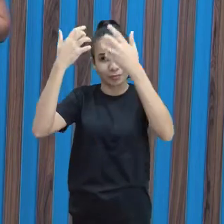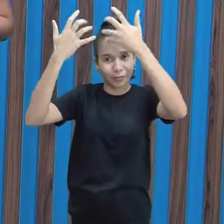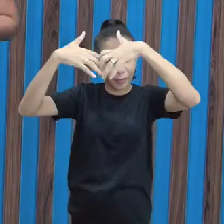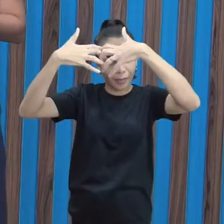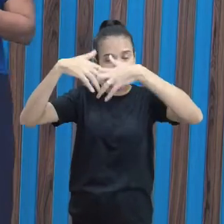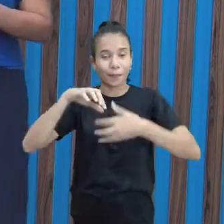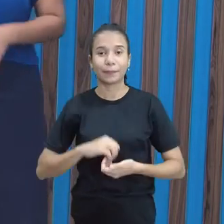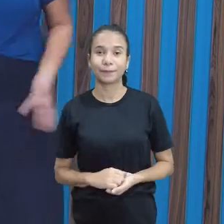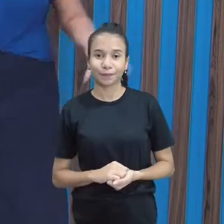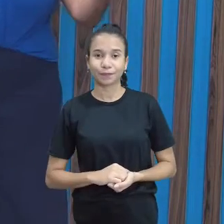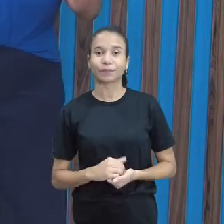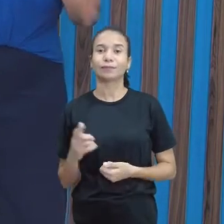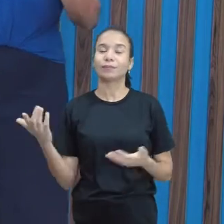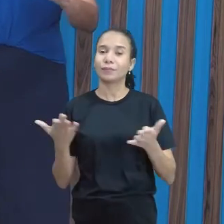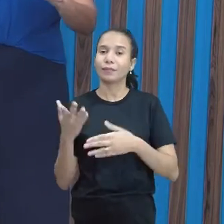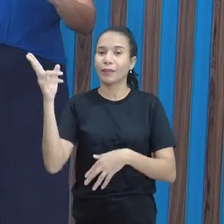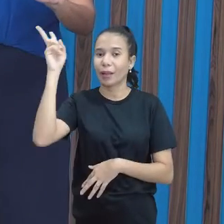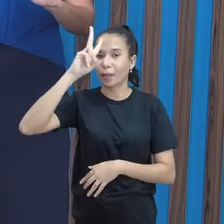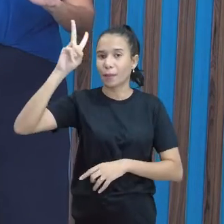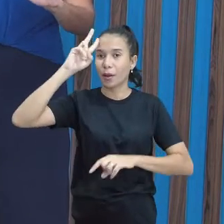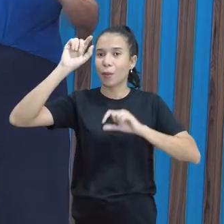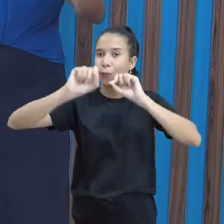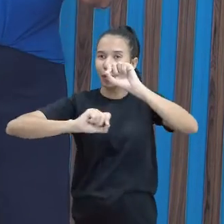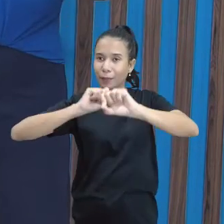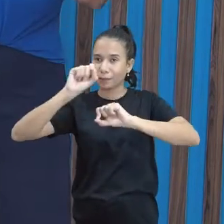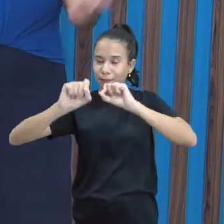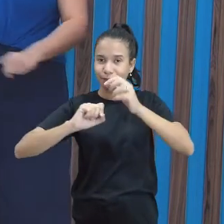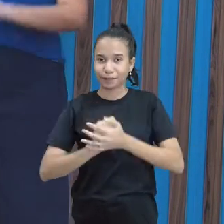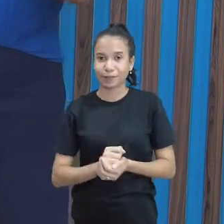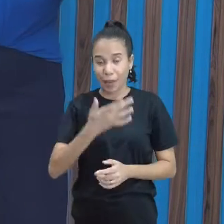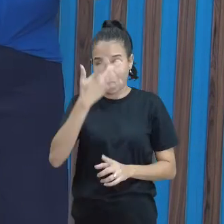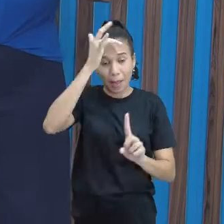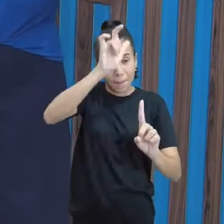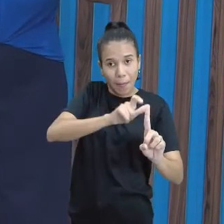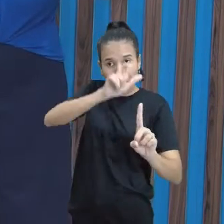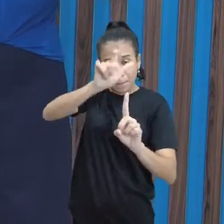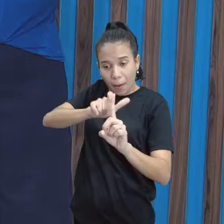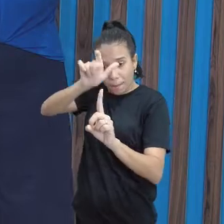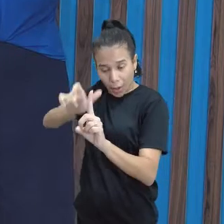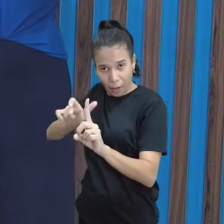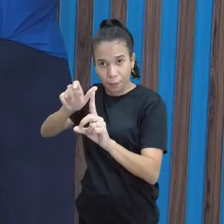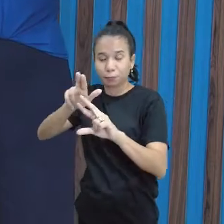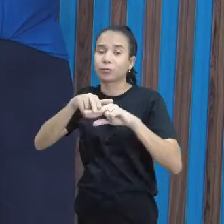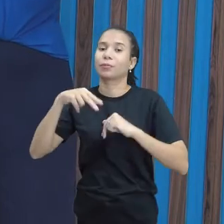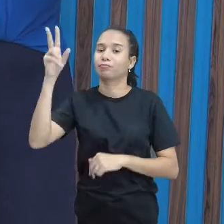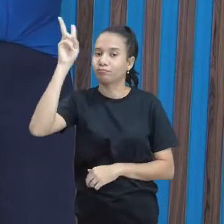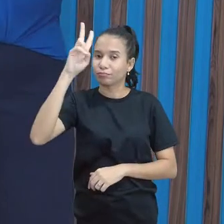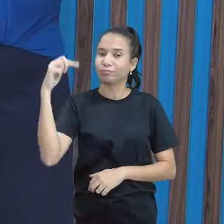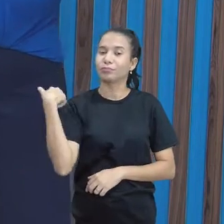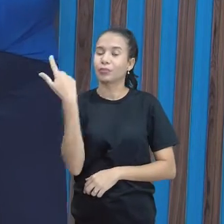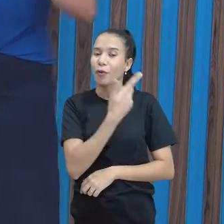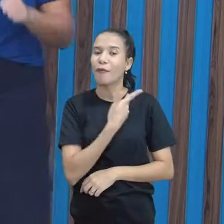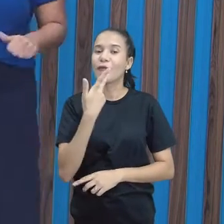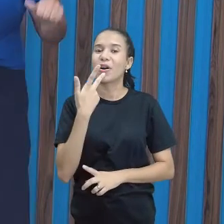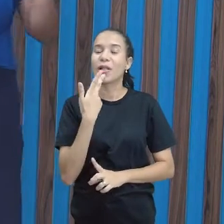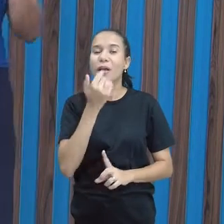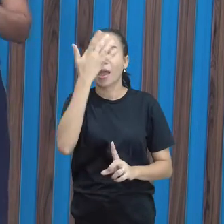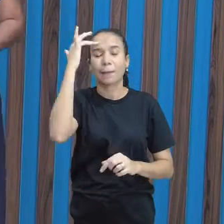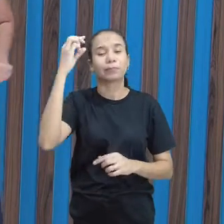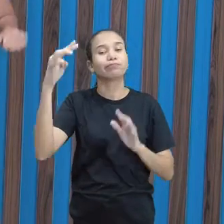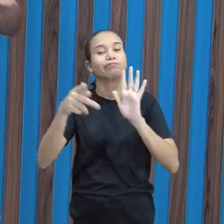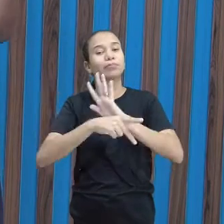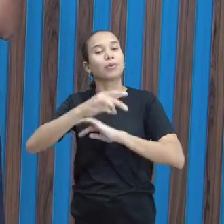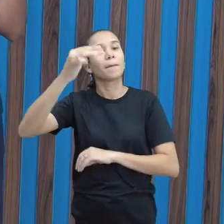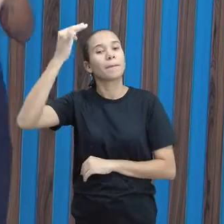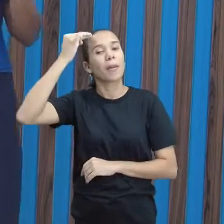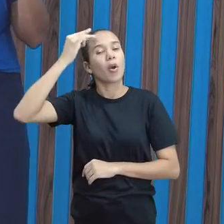né? E aí vamos relembrar as pessoas do discurso, porque lembra que a gente viu que os relatos de memória,